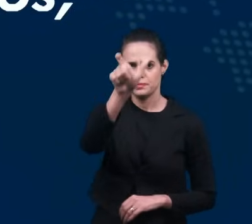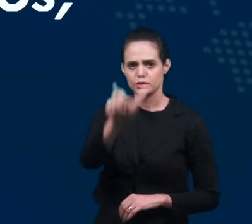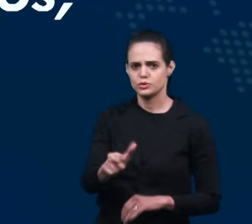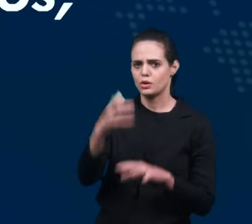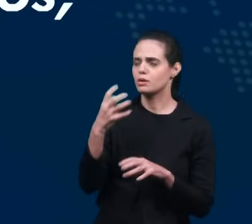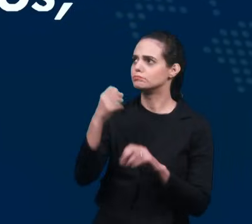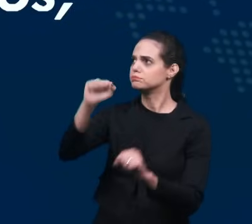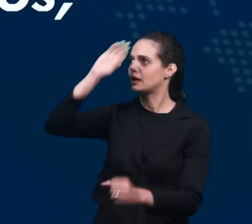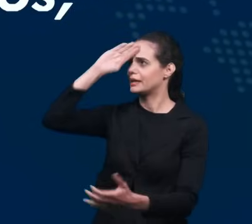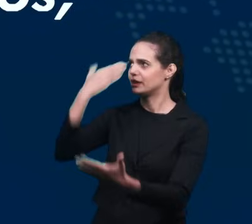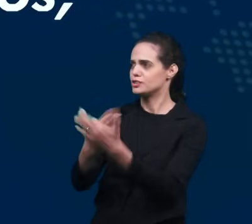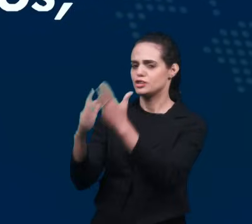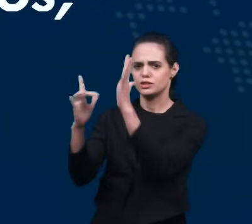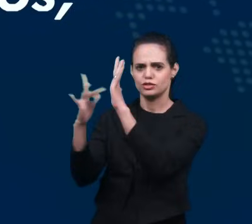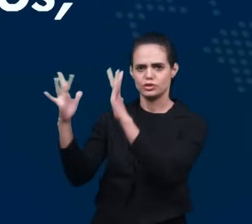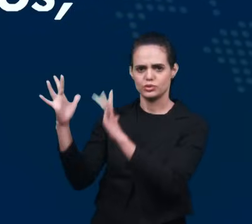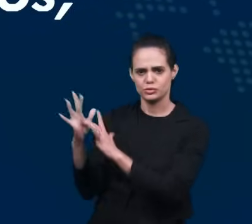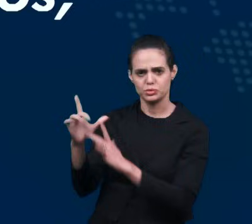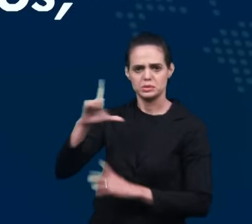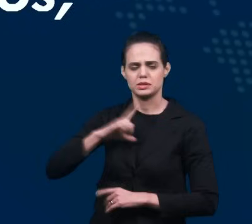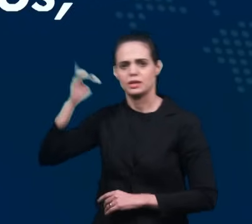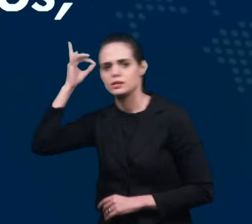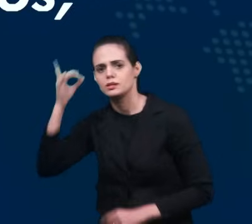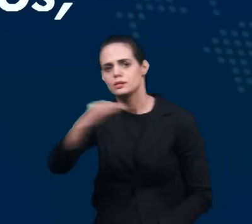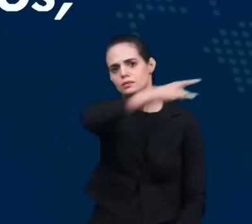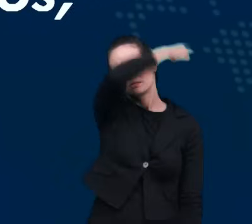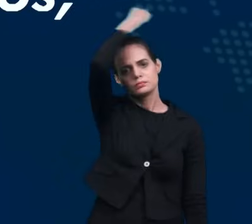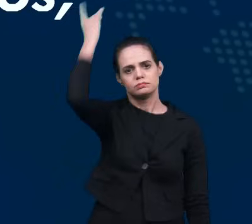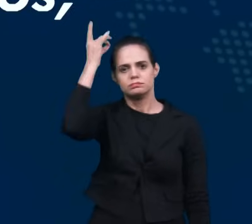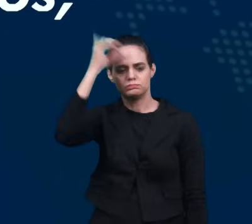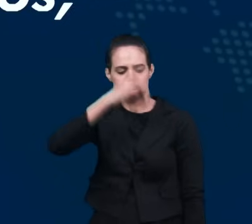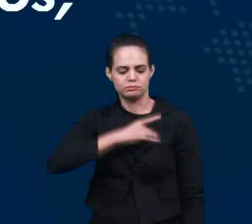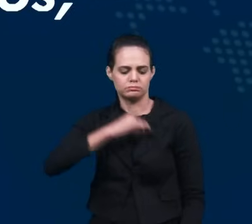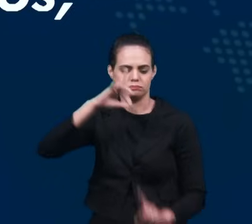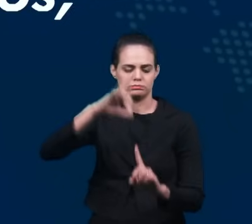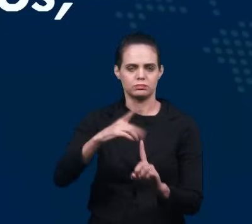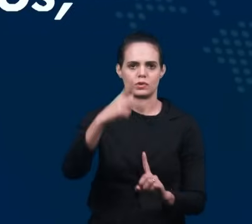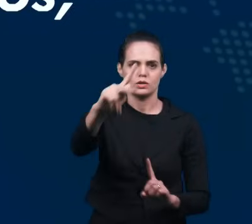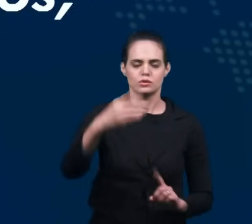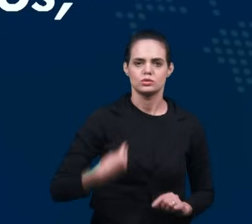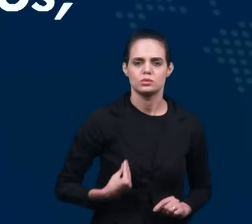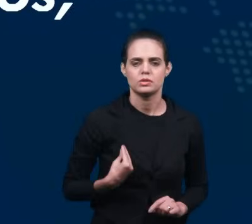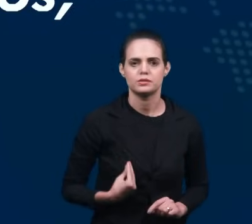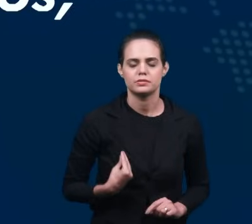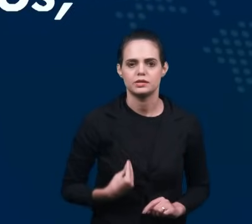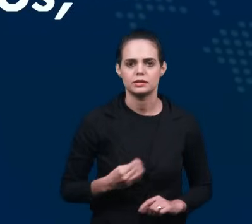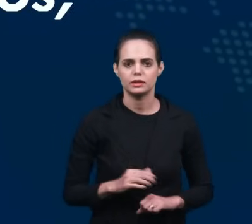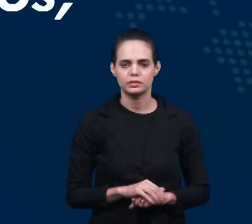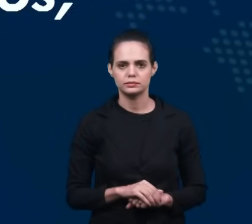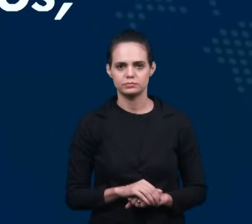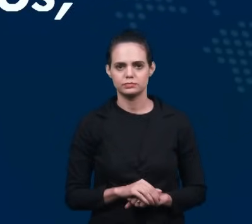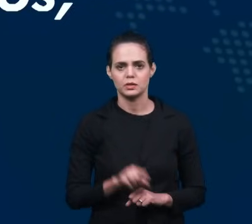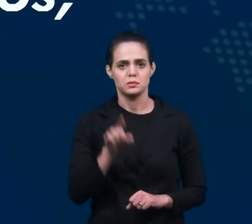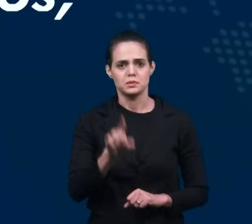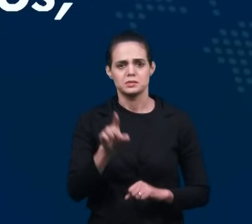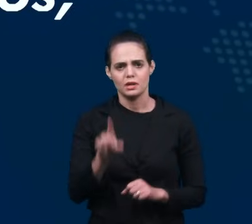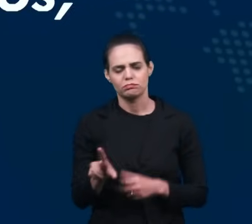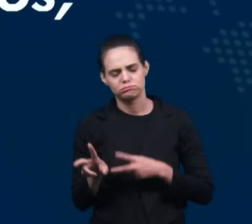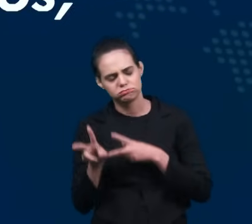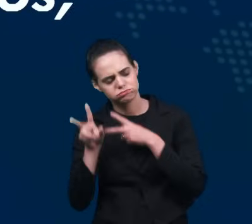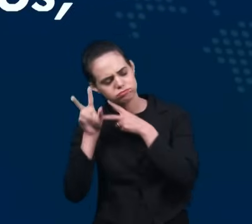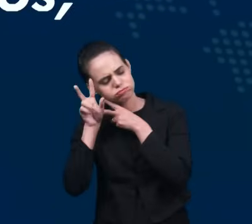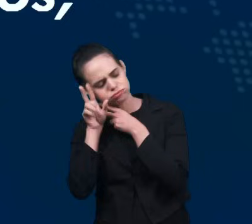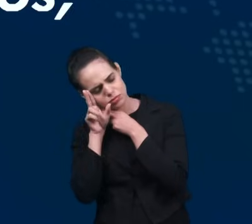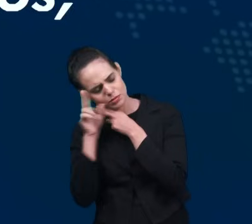com o Espírito Santo. Você pode ser batizado independente de mim. Você pode estar dormindo essa noite, o Espírito Santo